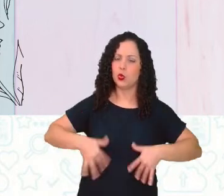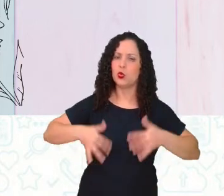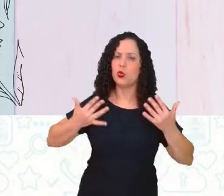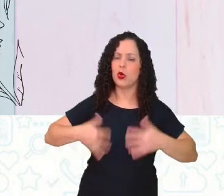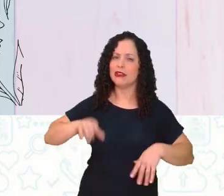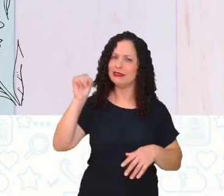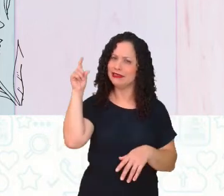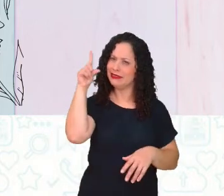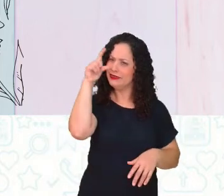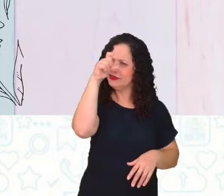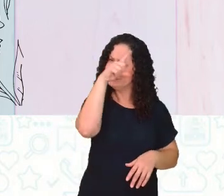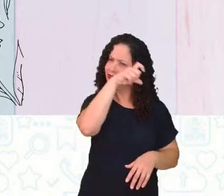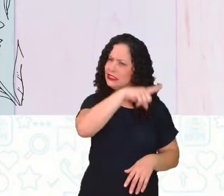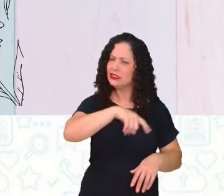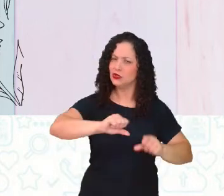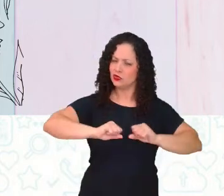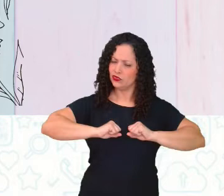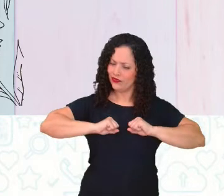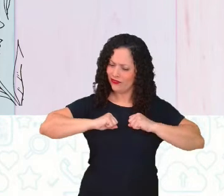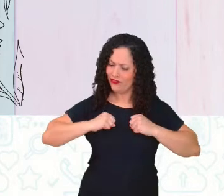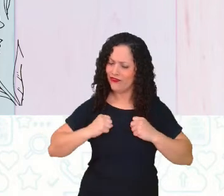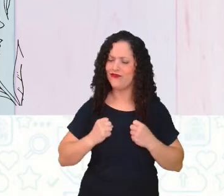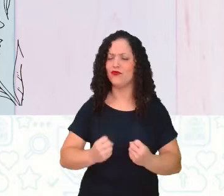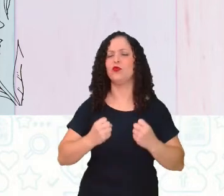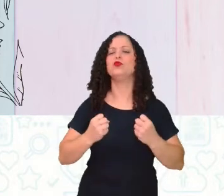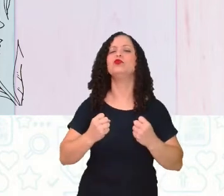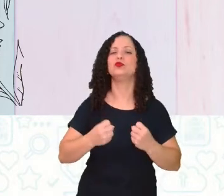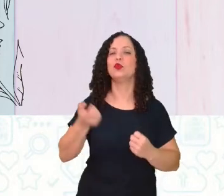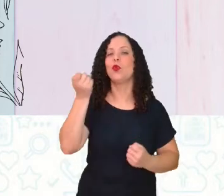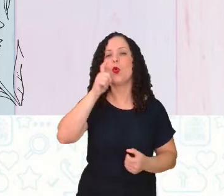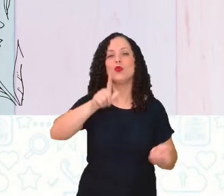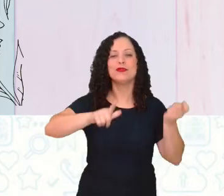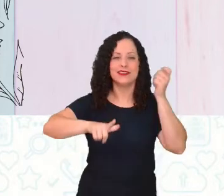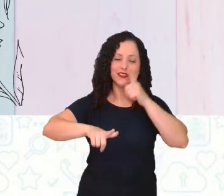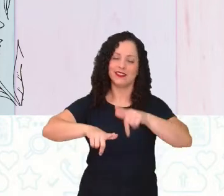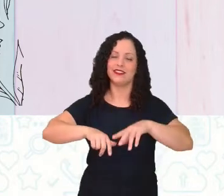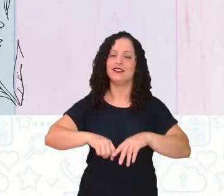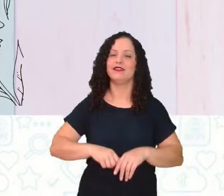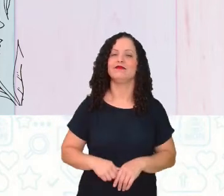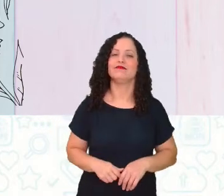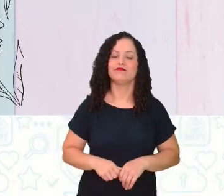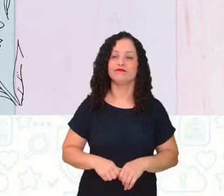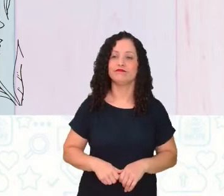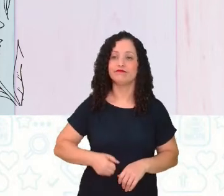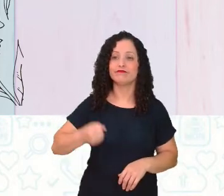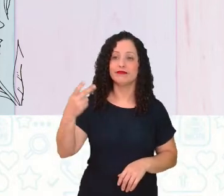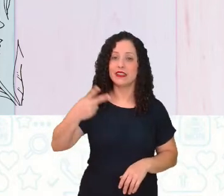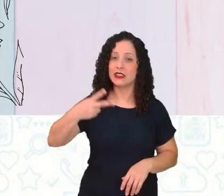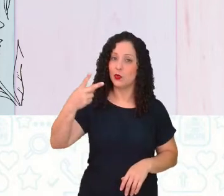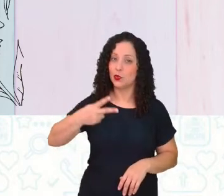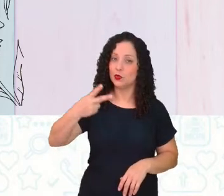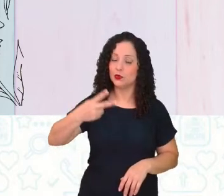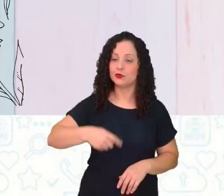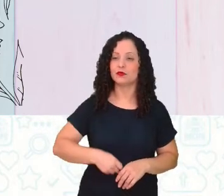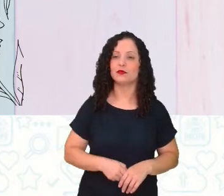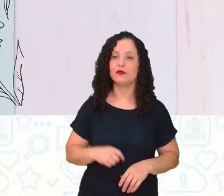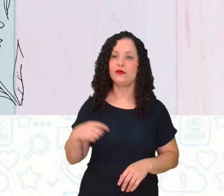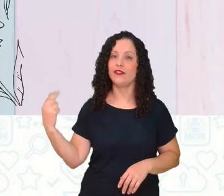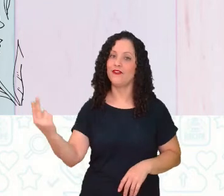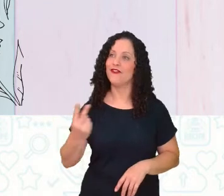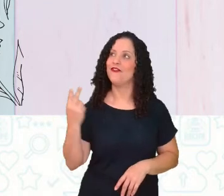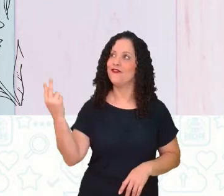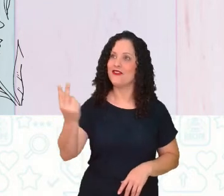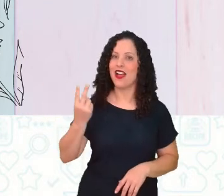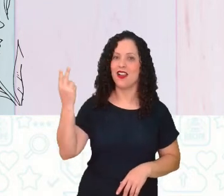custou trabalho, foi difícil conseguir, tá certo? No segundo exemplo, com o sentido de valor,